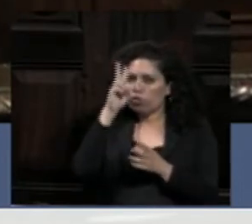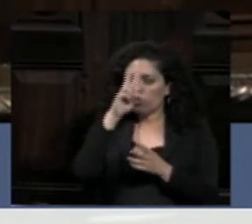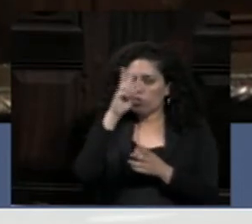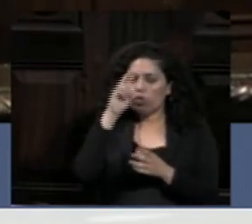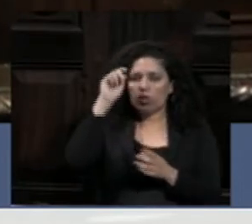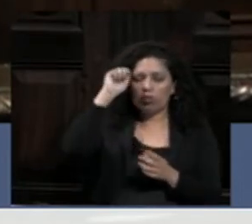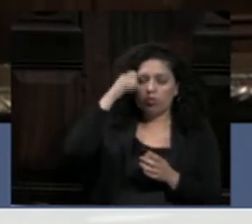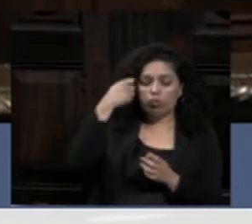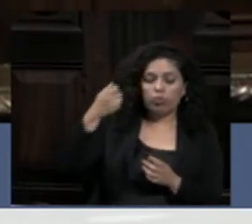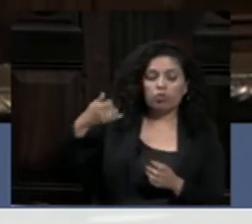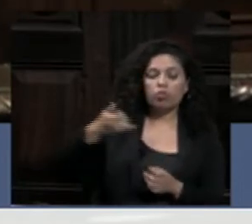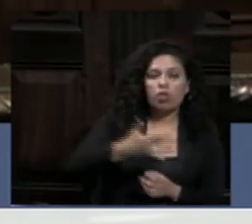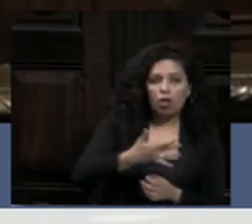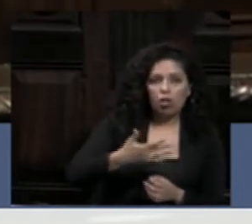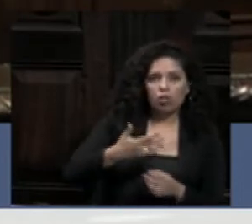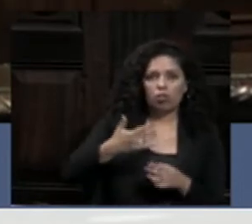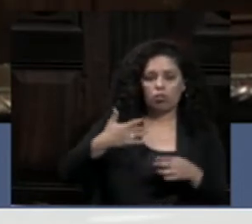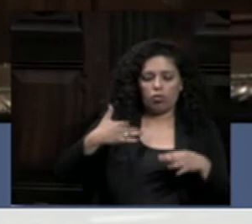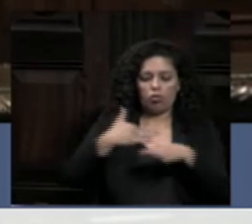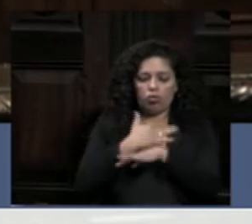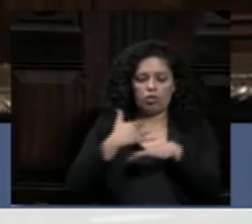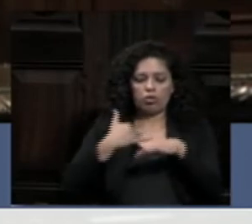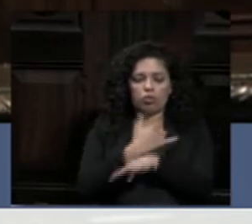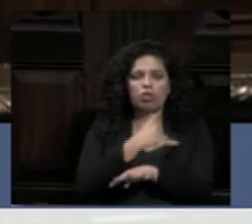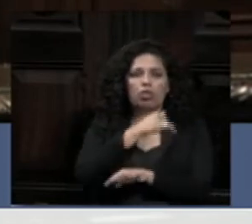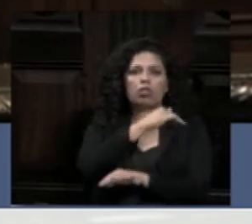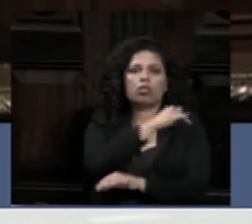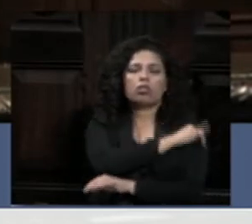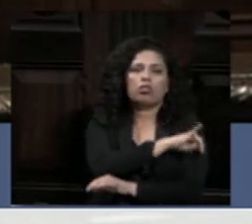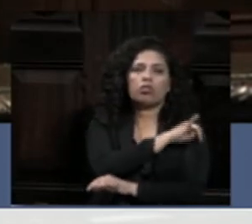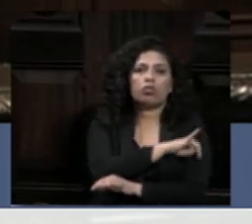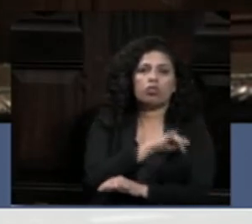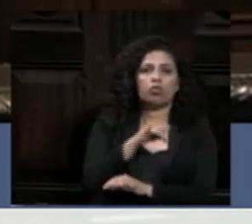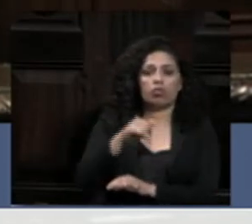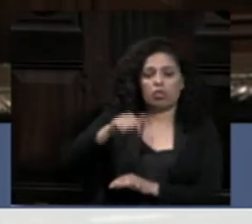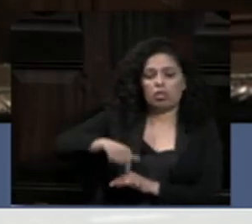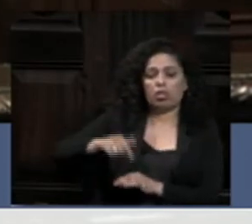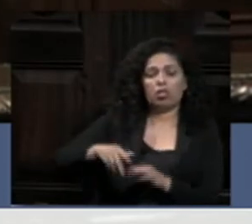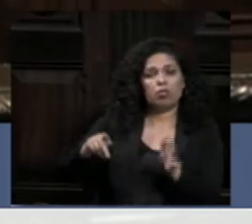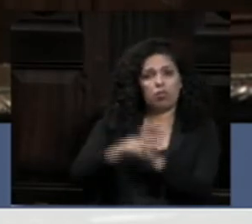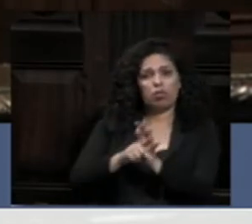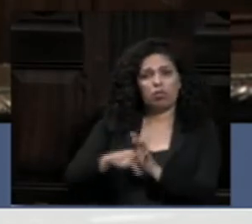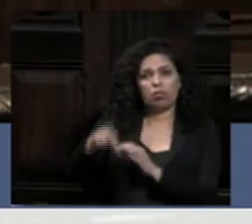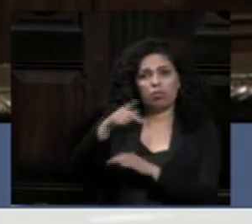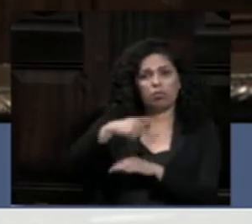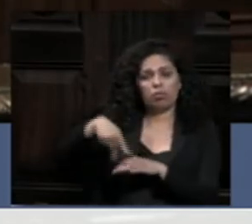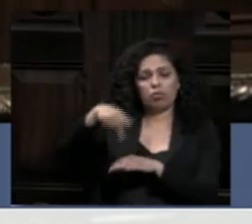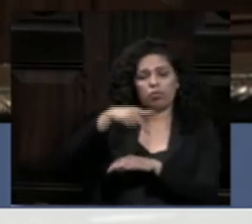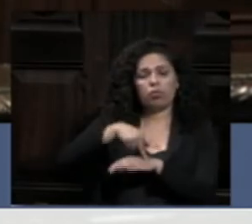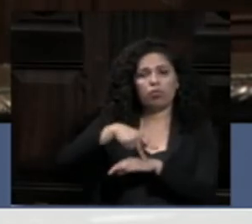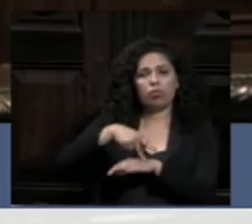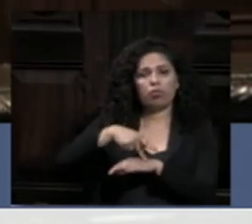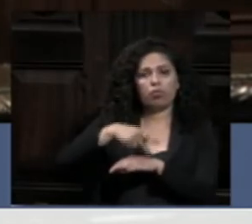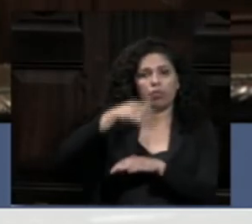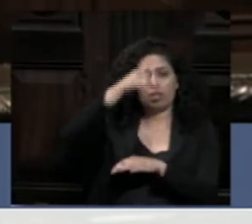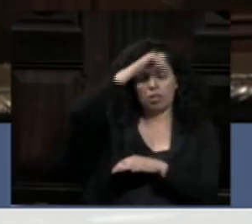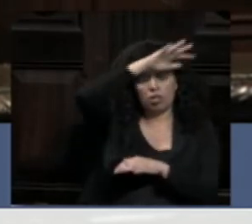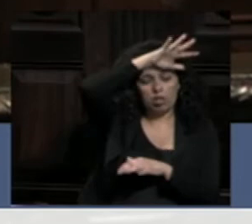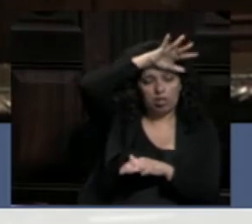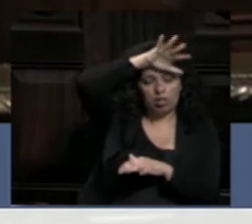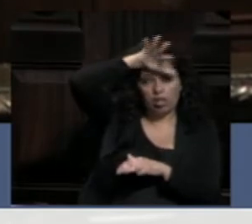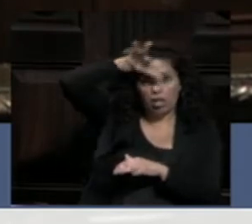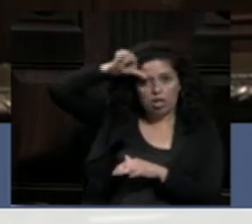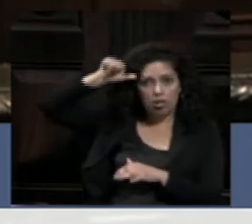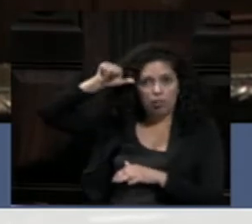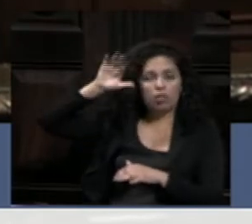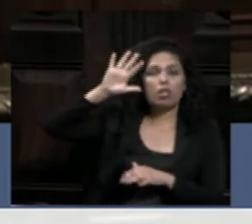Janeiro, a capital, vem abandonando a sua memória africana e fazendo com que a modernidade